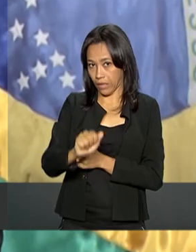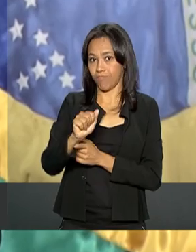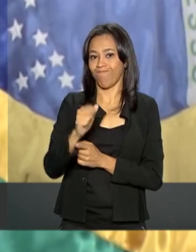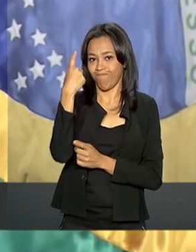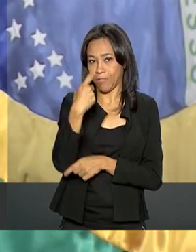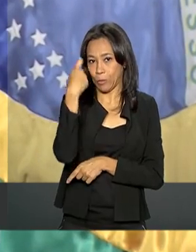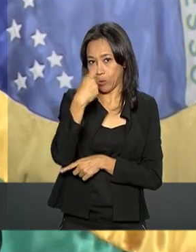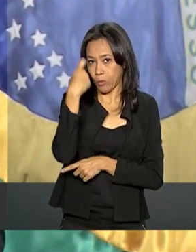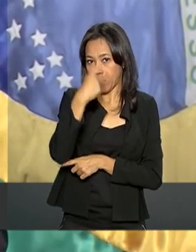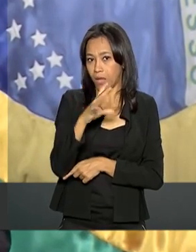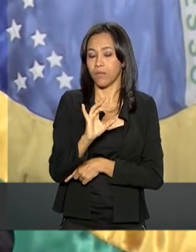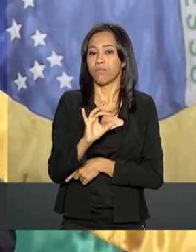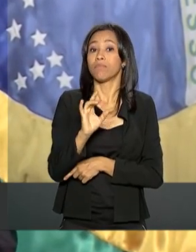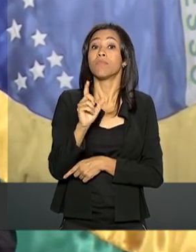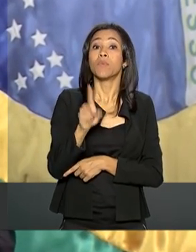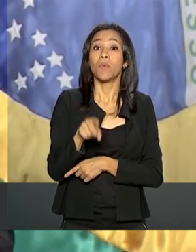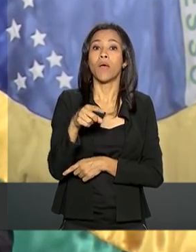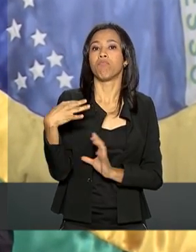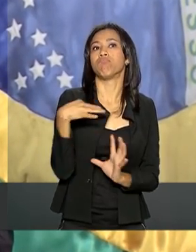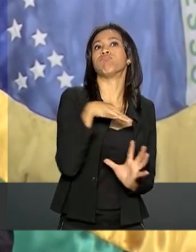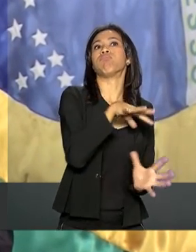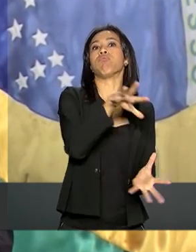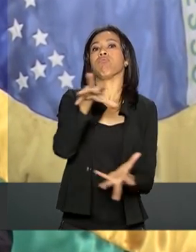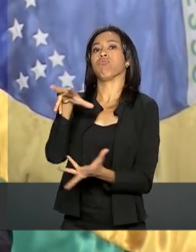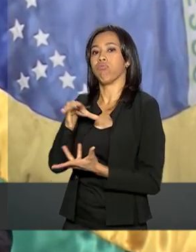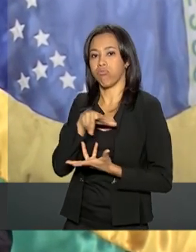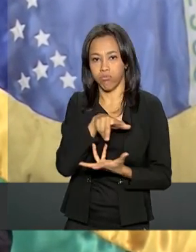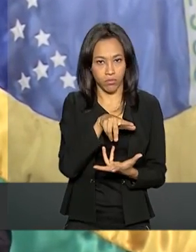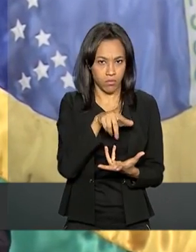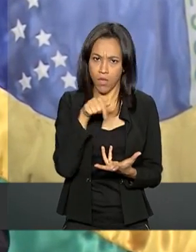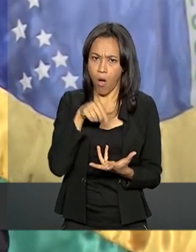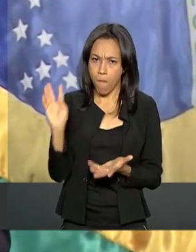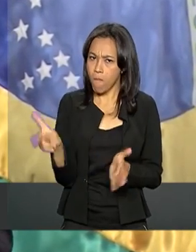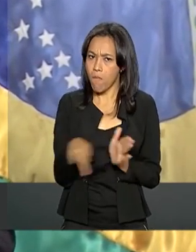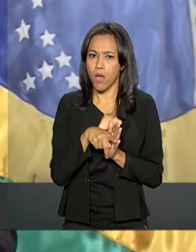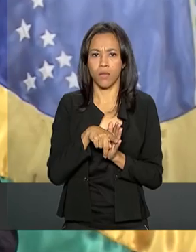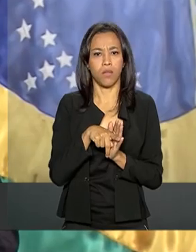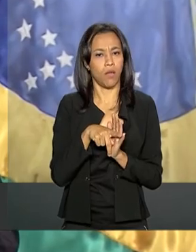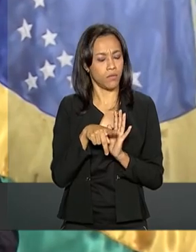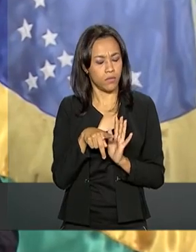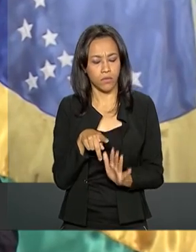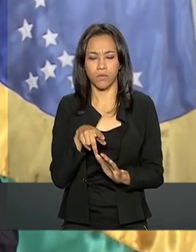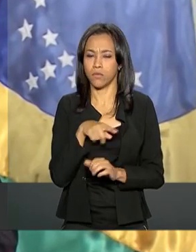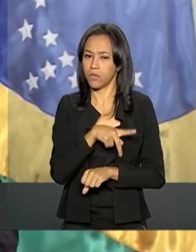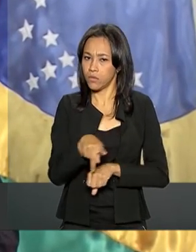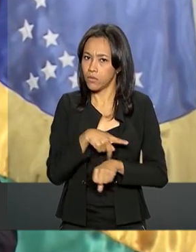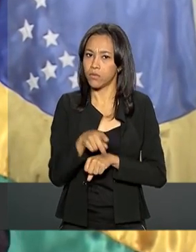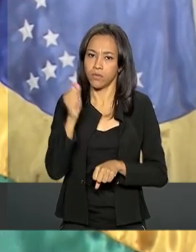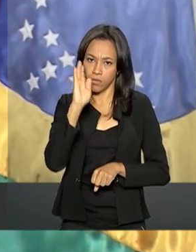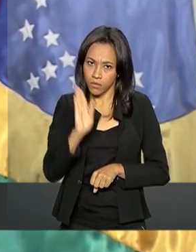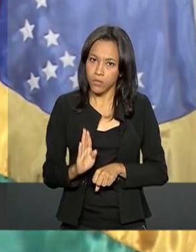de ser internacionalizada. É um patriotismo da nossa parte, é uma preocupação,